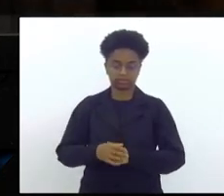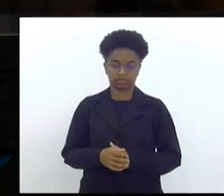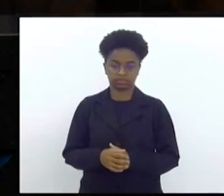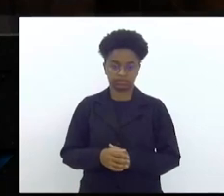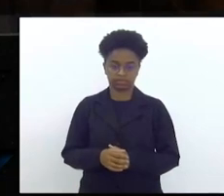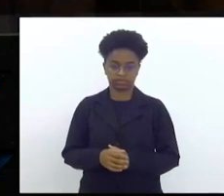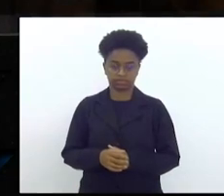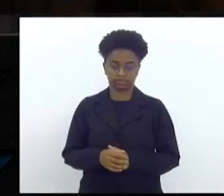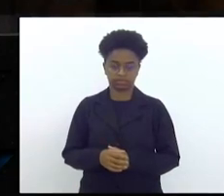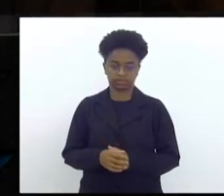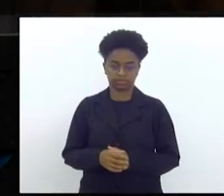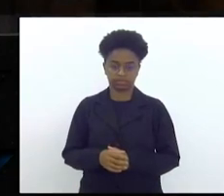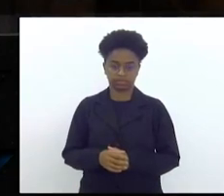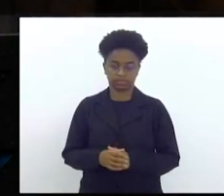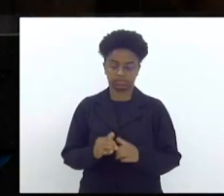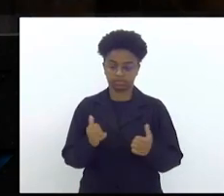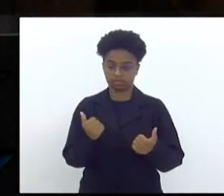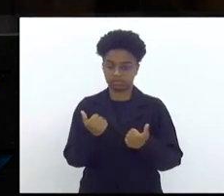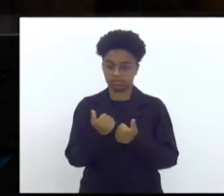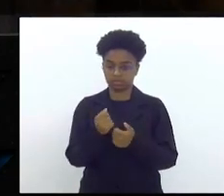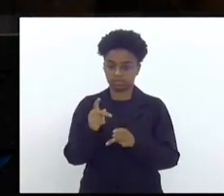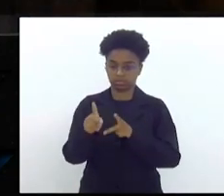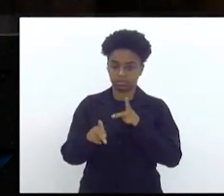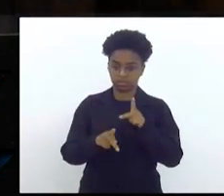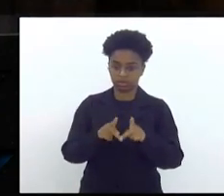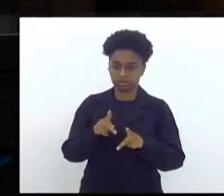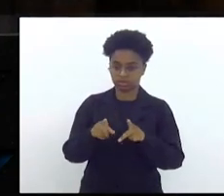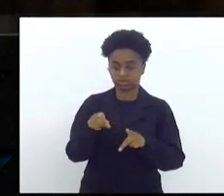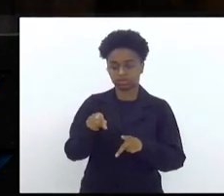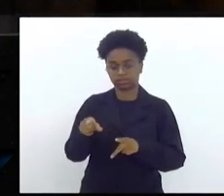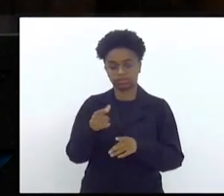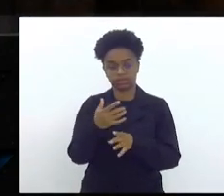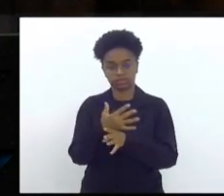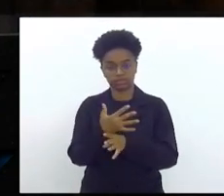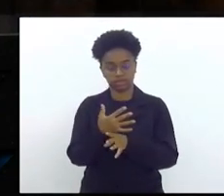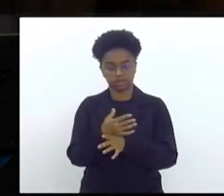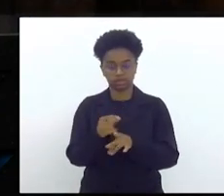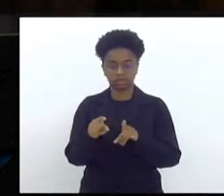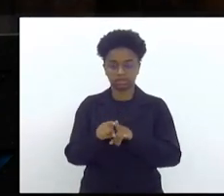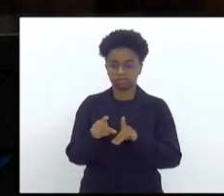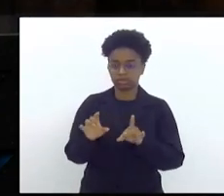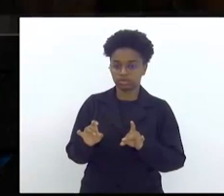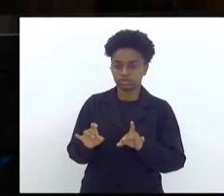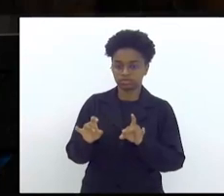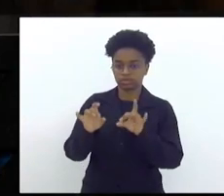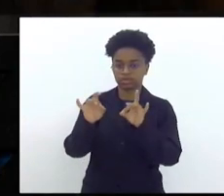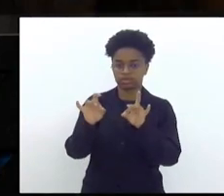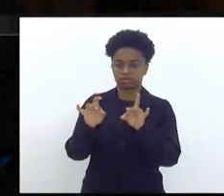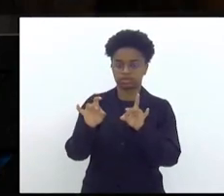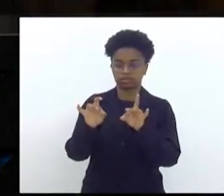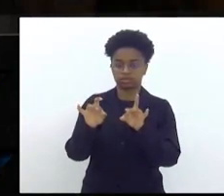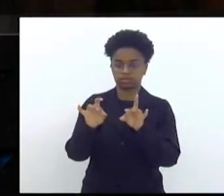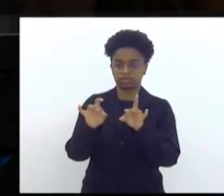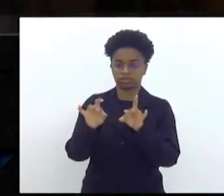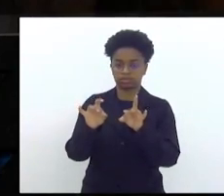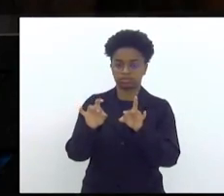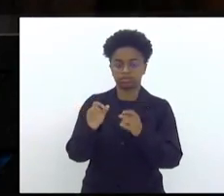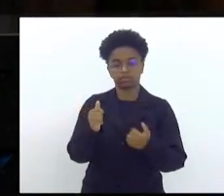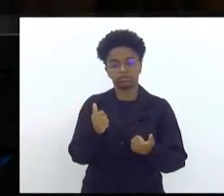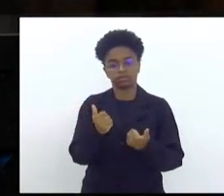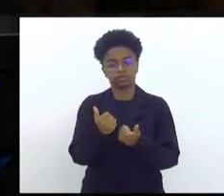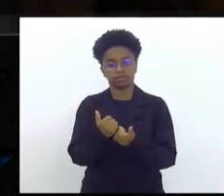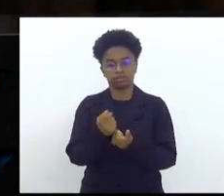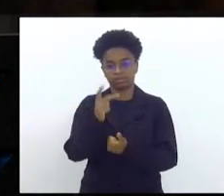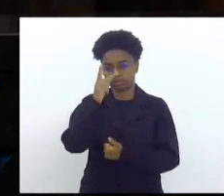a favor da população da cidade em especial a favor daqueles que